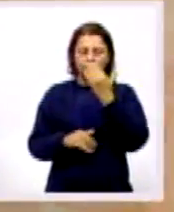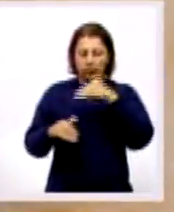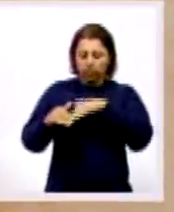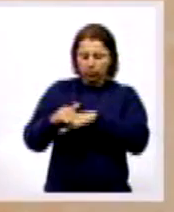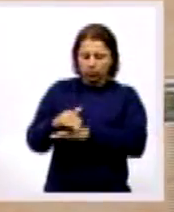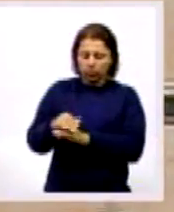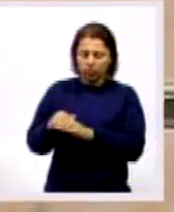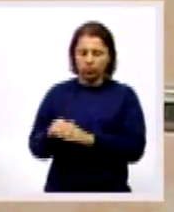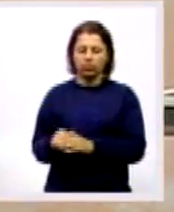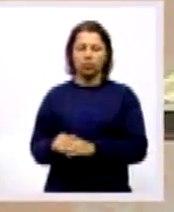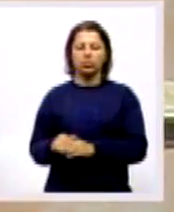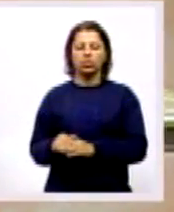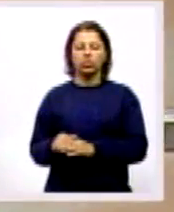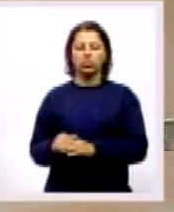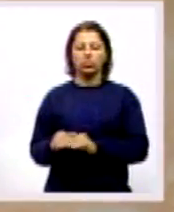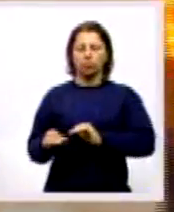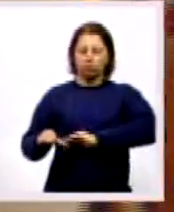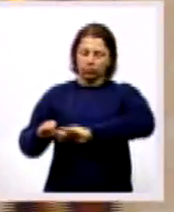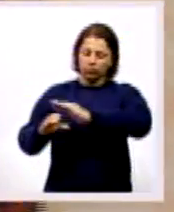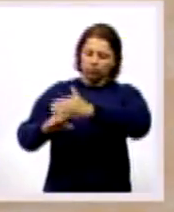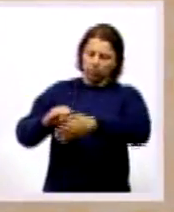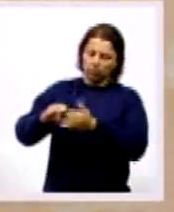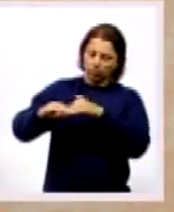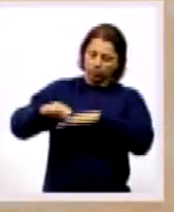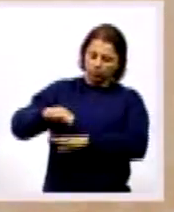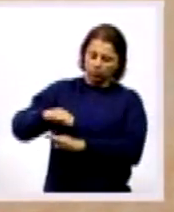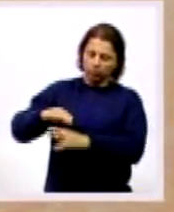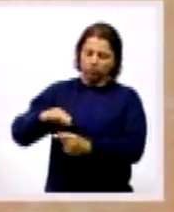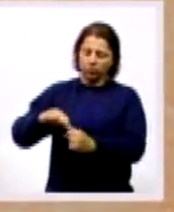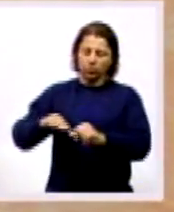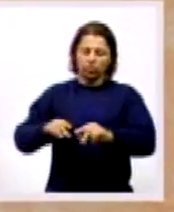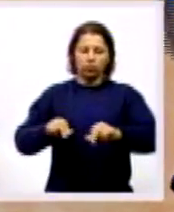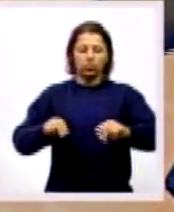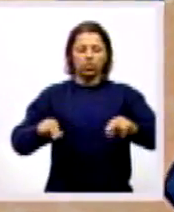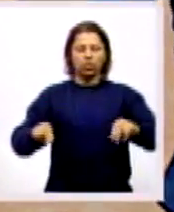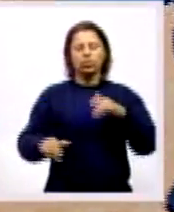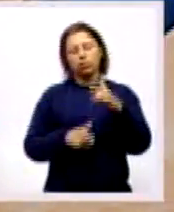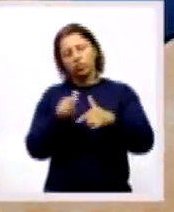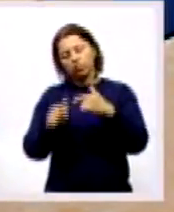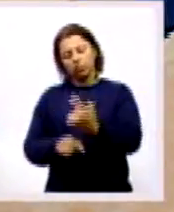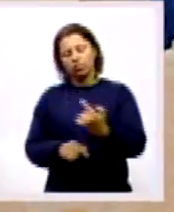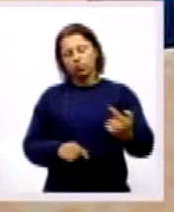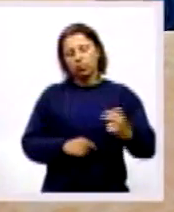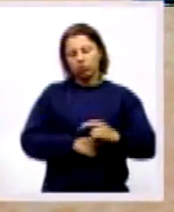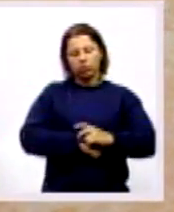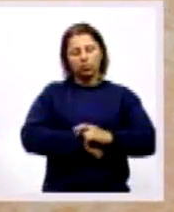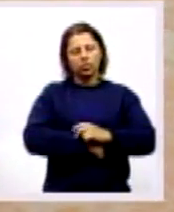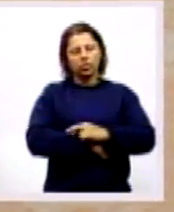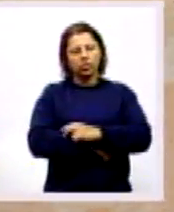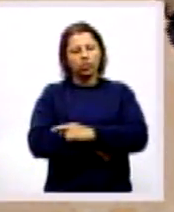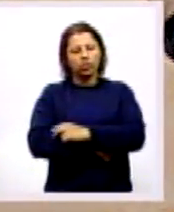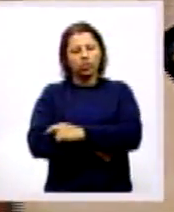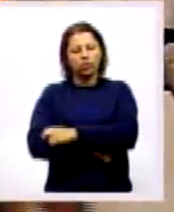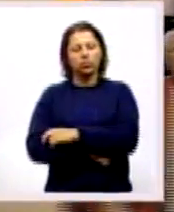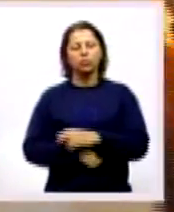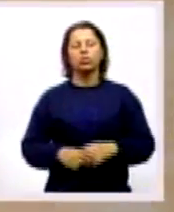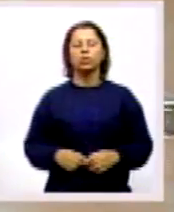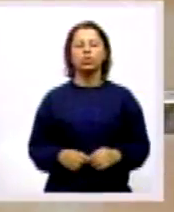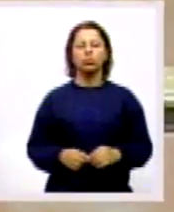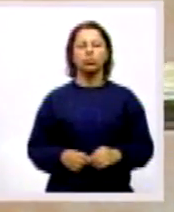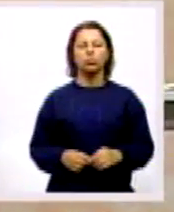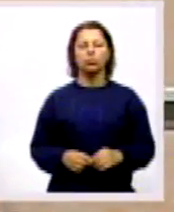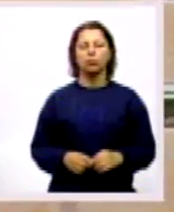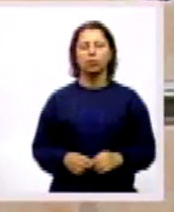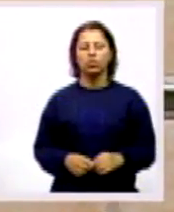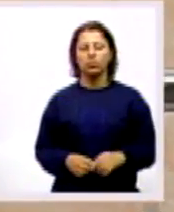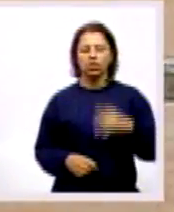Para sua casa. É o trabalho pequenininho de cada uma delas, abrindo as picadas, abrindo as